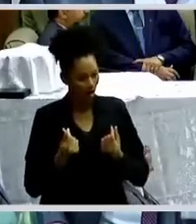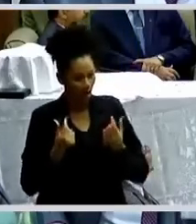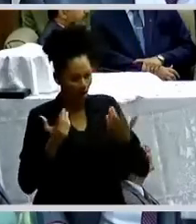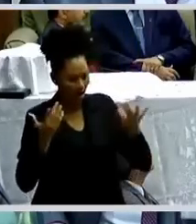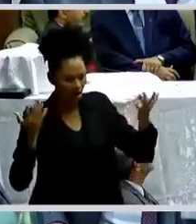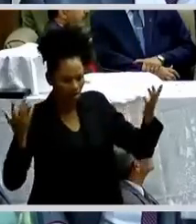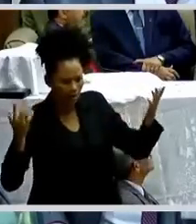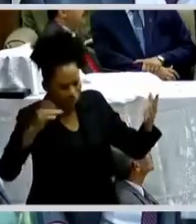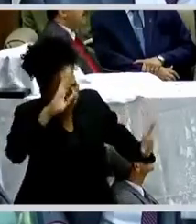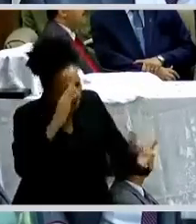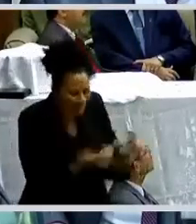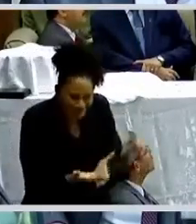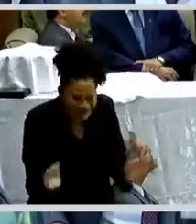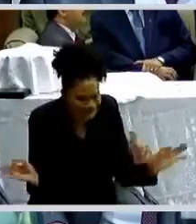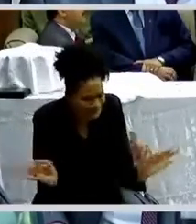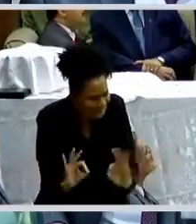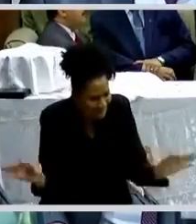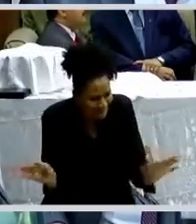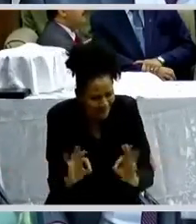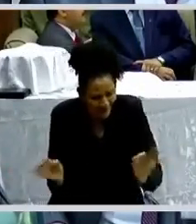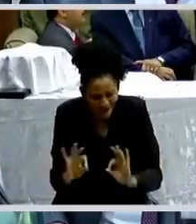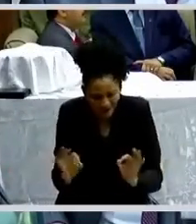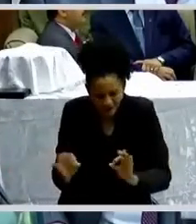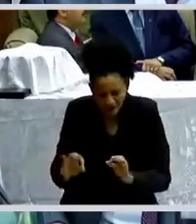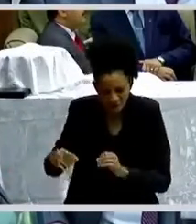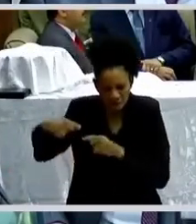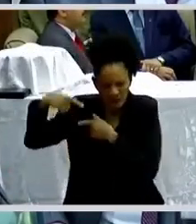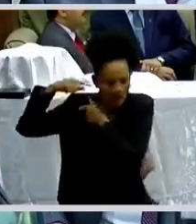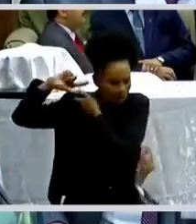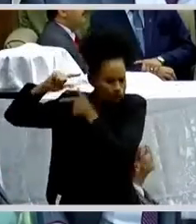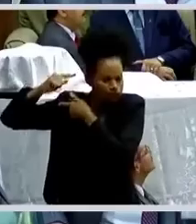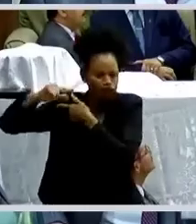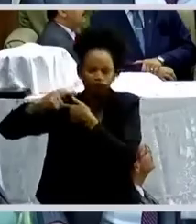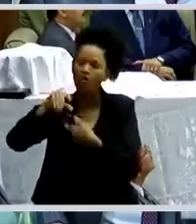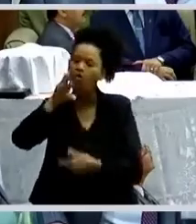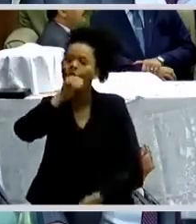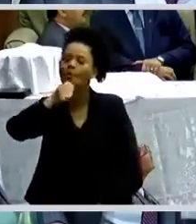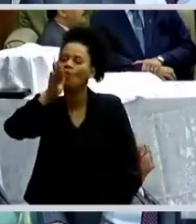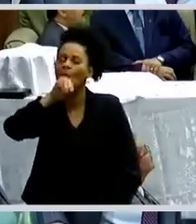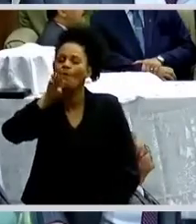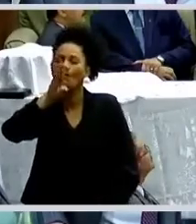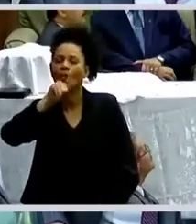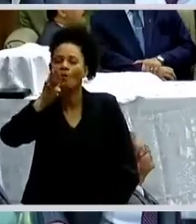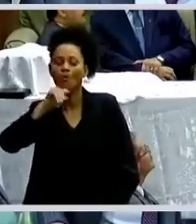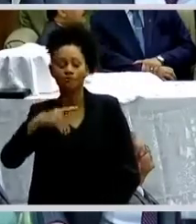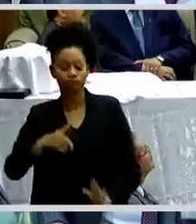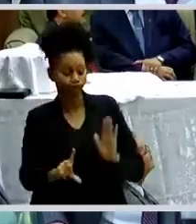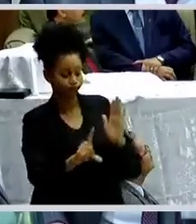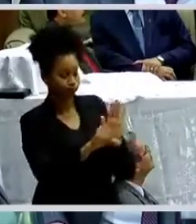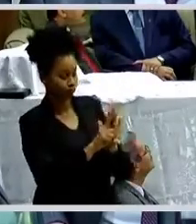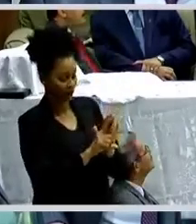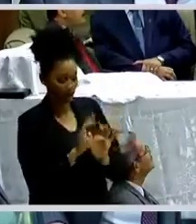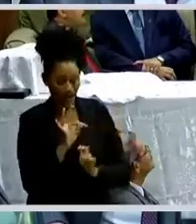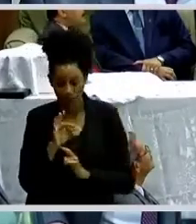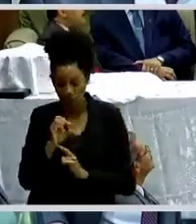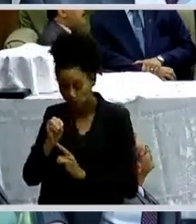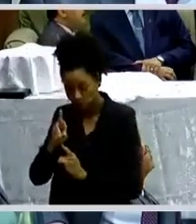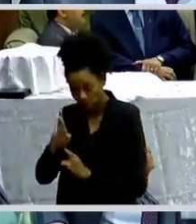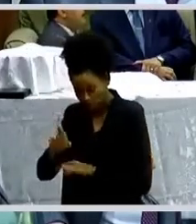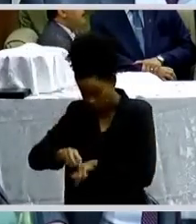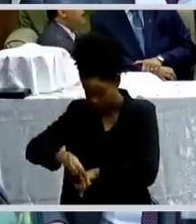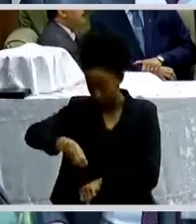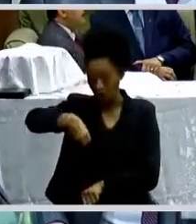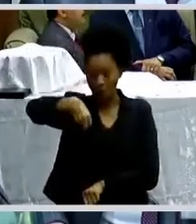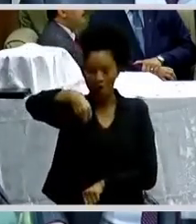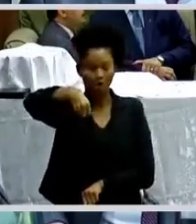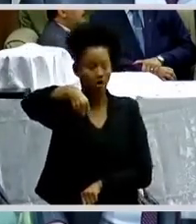Não acreditavam na tradição oral. Só acreditavam na lei, na Torá. Por isso que eles não